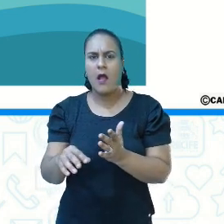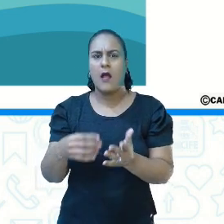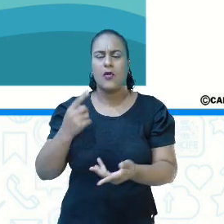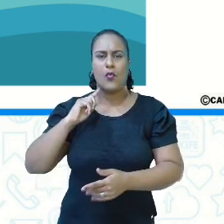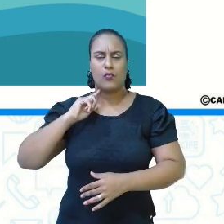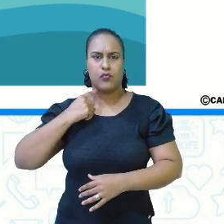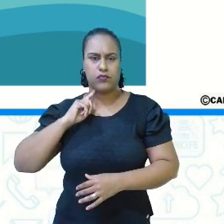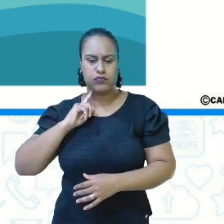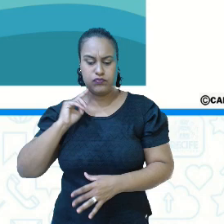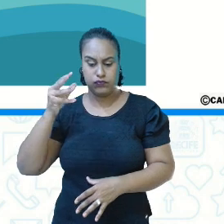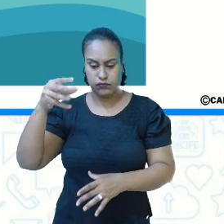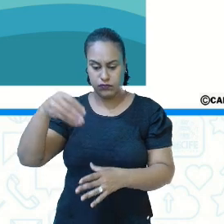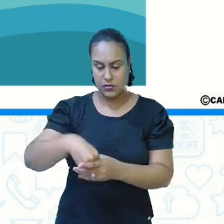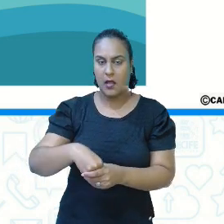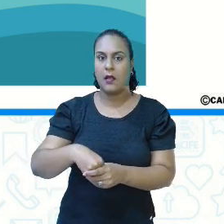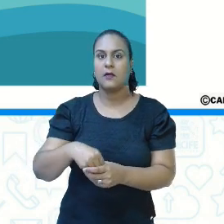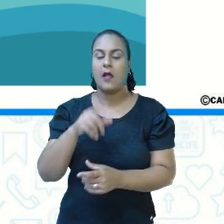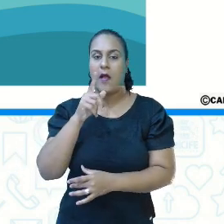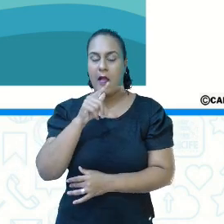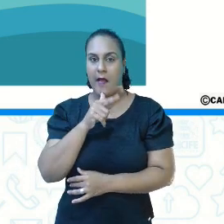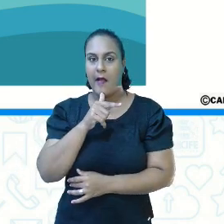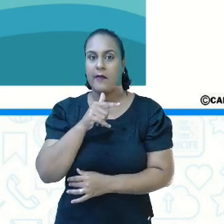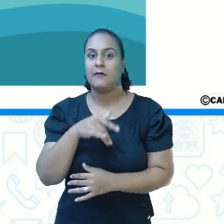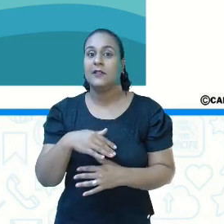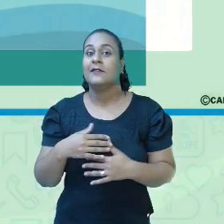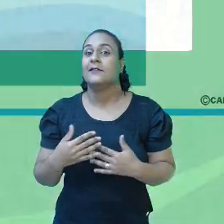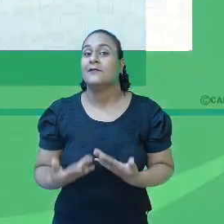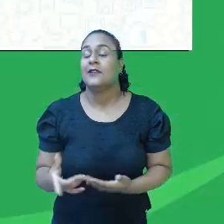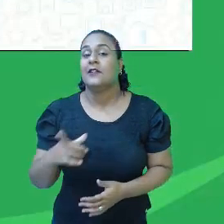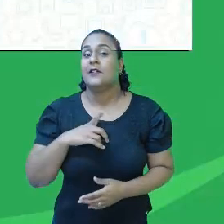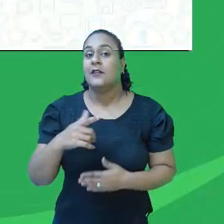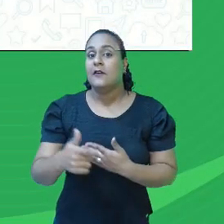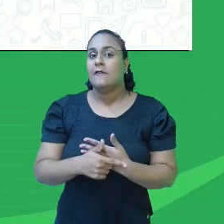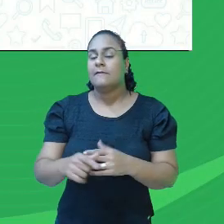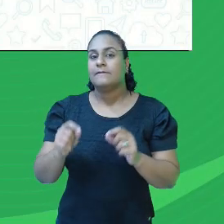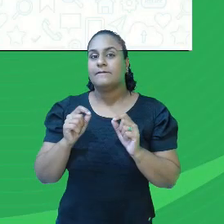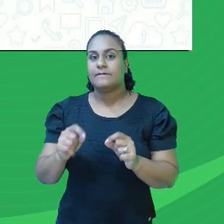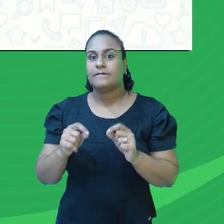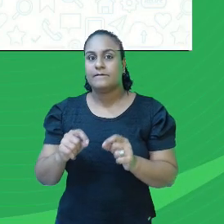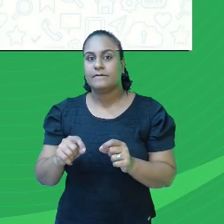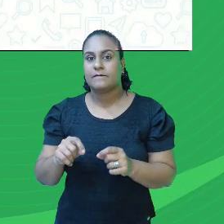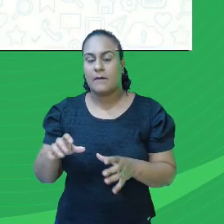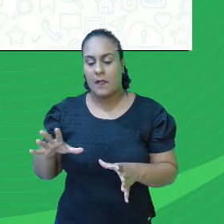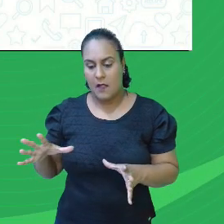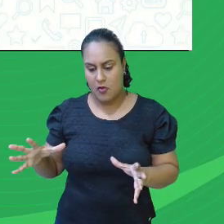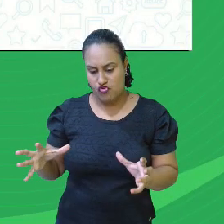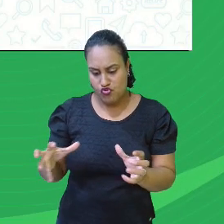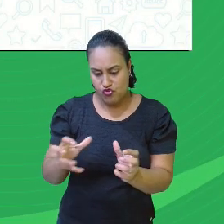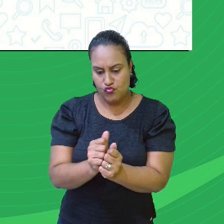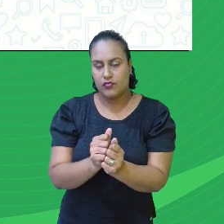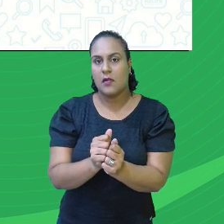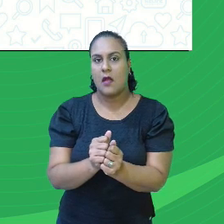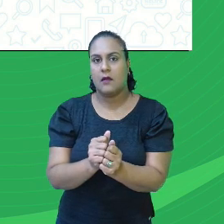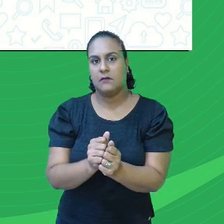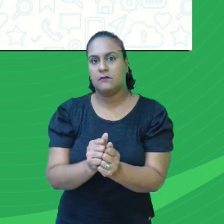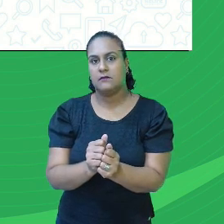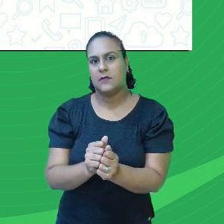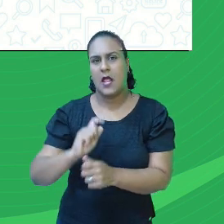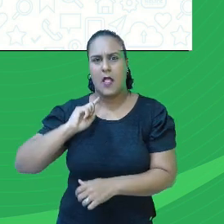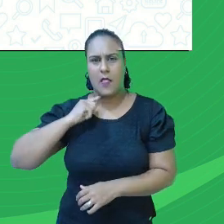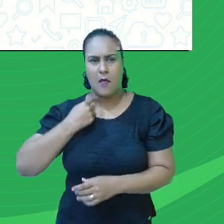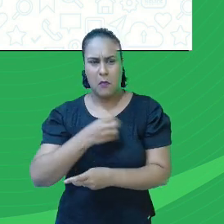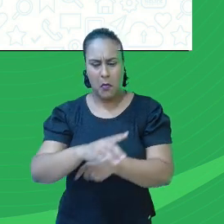meio da água, muita coisa, e ele vai ter a função aí de coagular, de juntar,